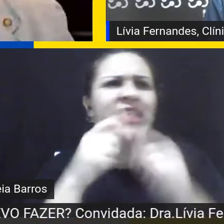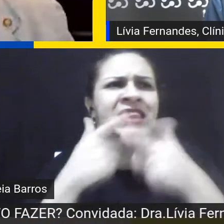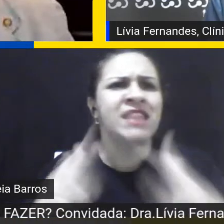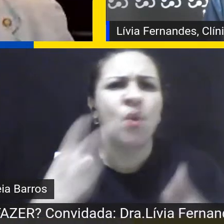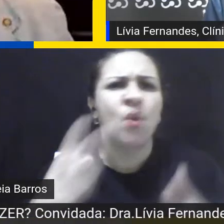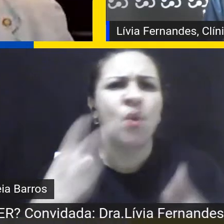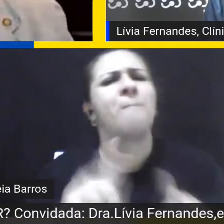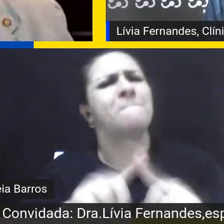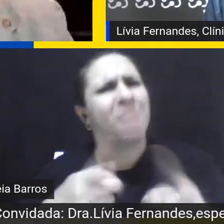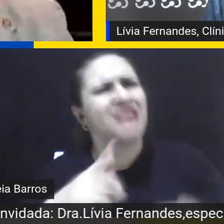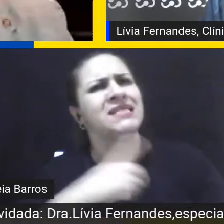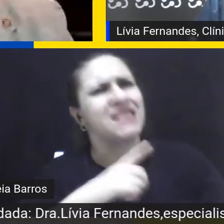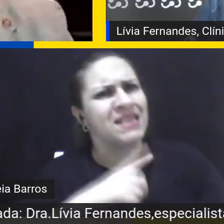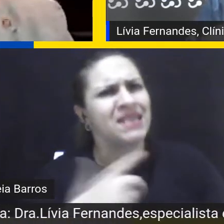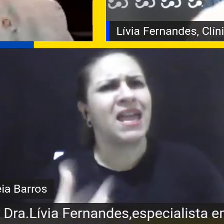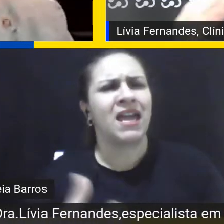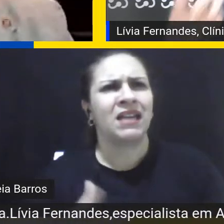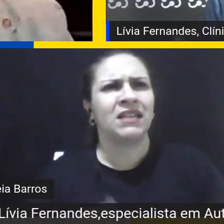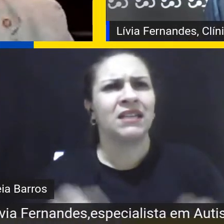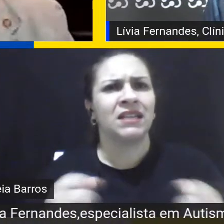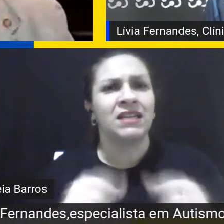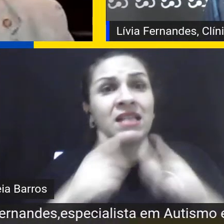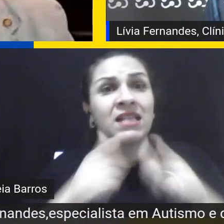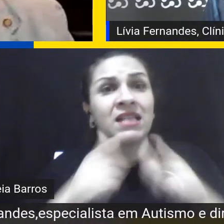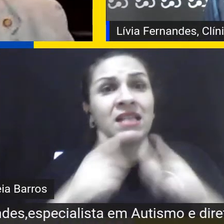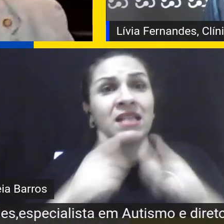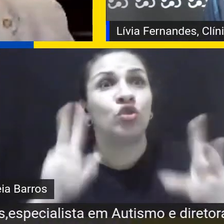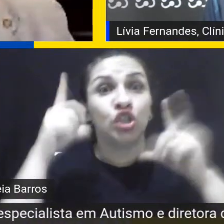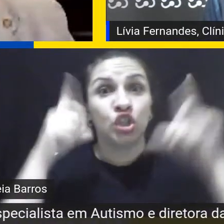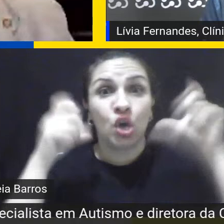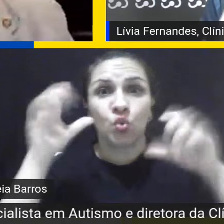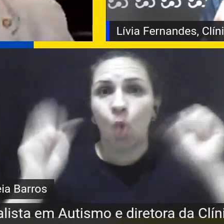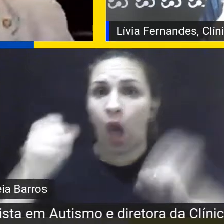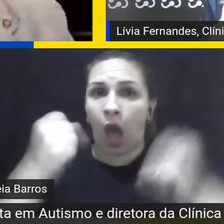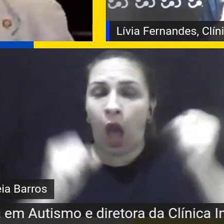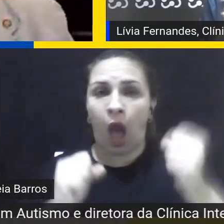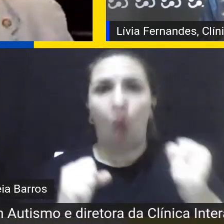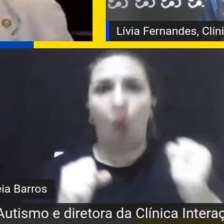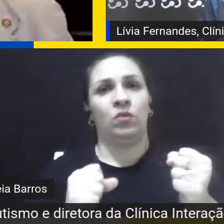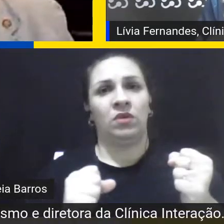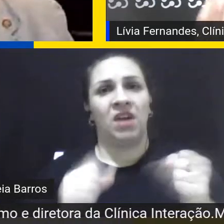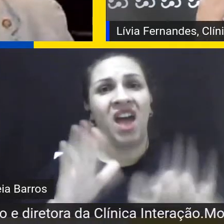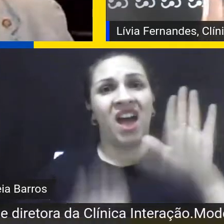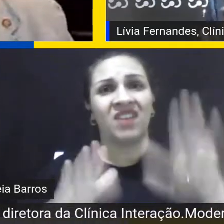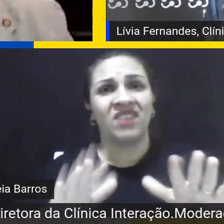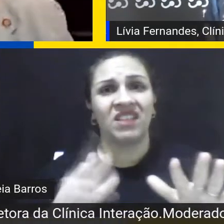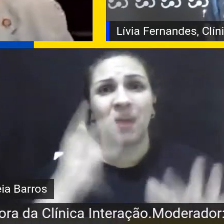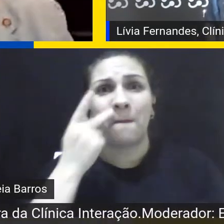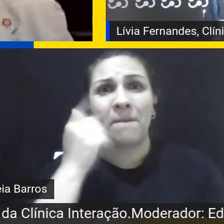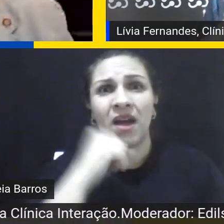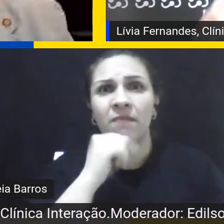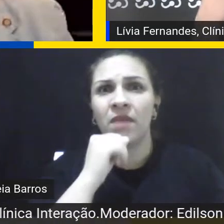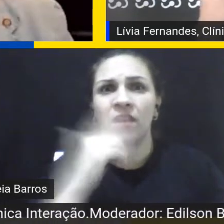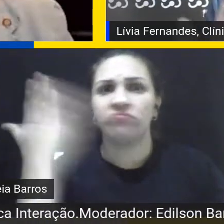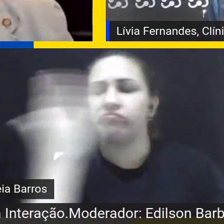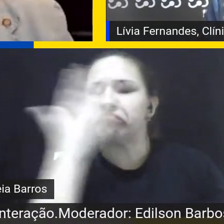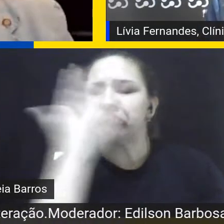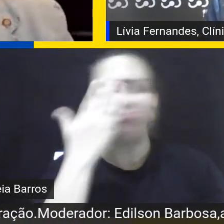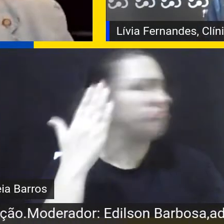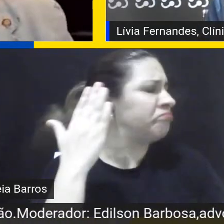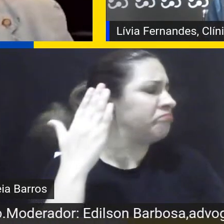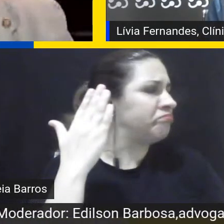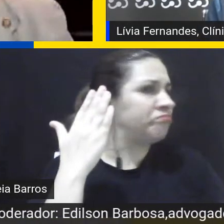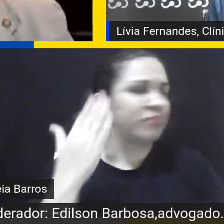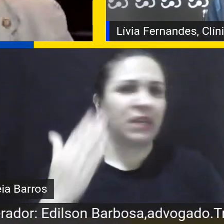ela tem uma linguagem gestual. E o pai, às vezes, ele se nega em conversar